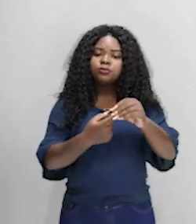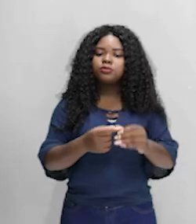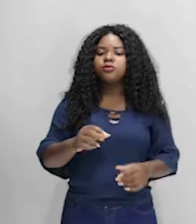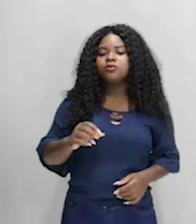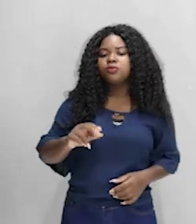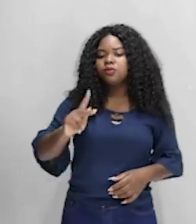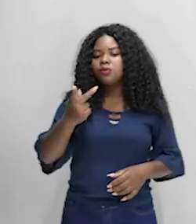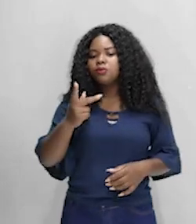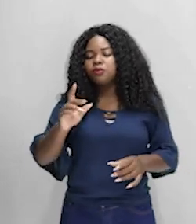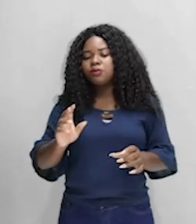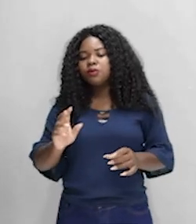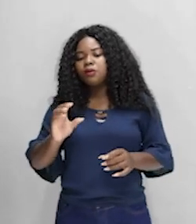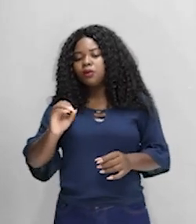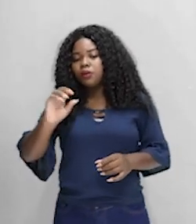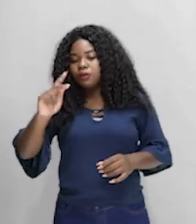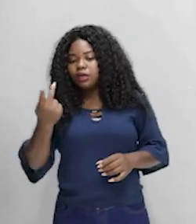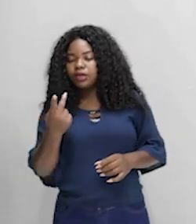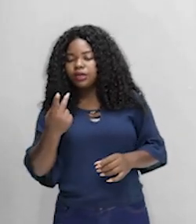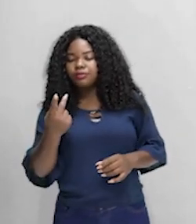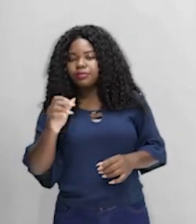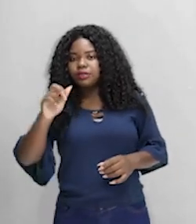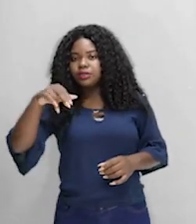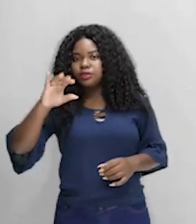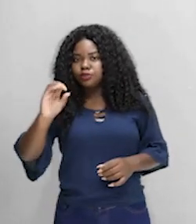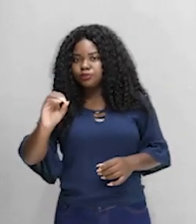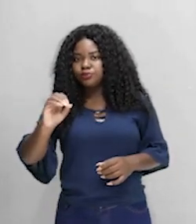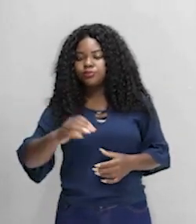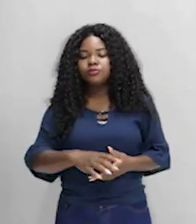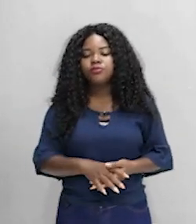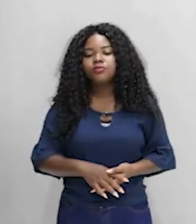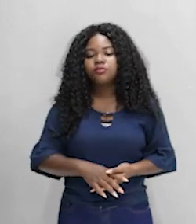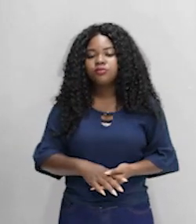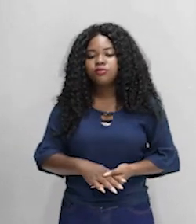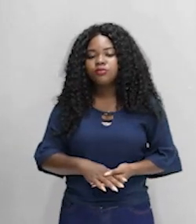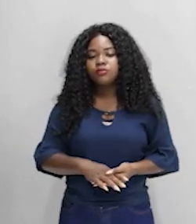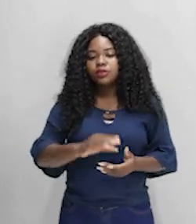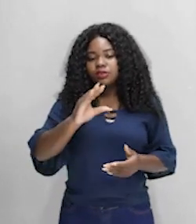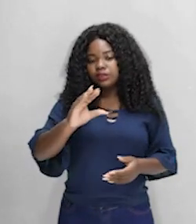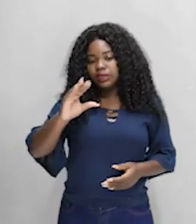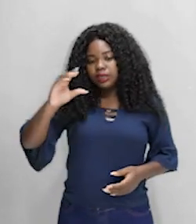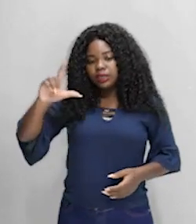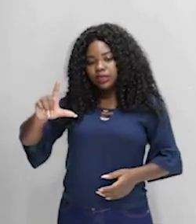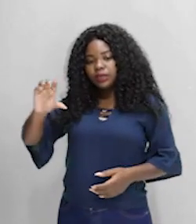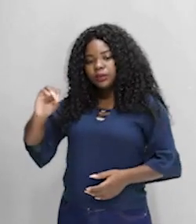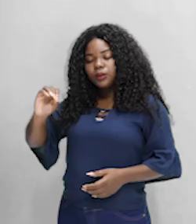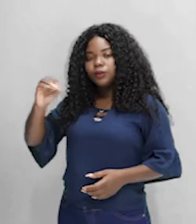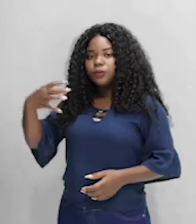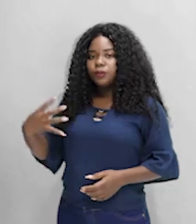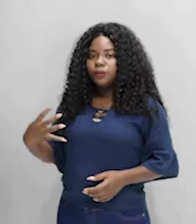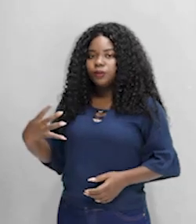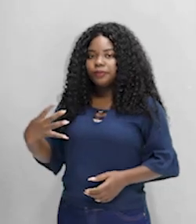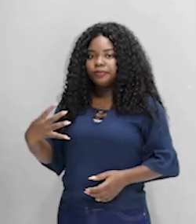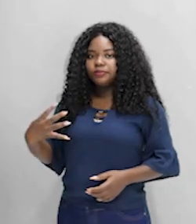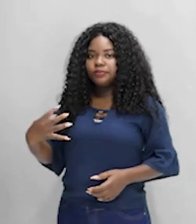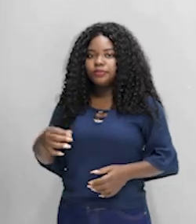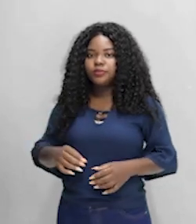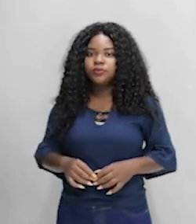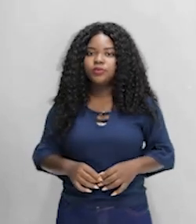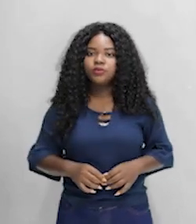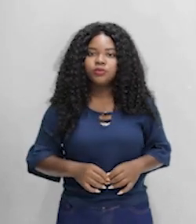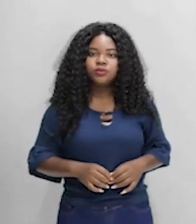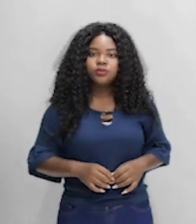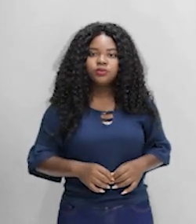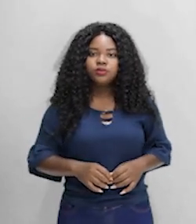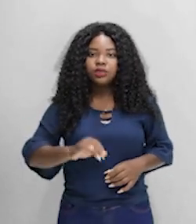OH. Aqui os ânions, na verdade, é um grupo de ânion, é o ClO4, certo? É